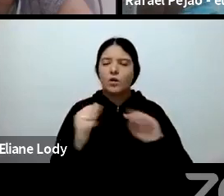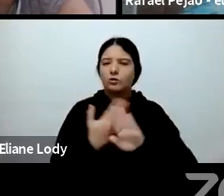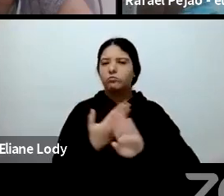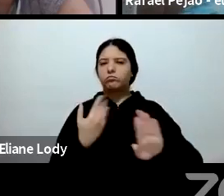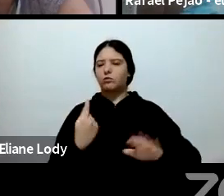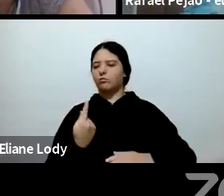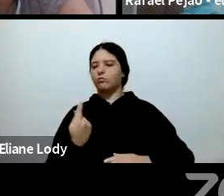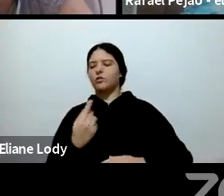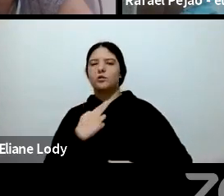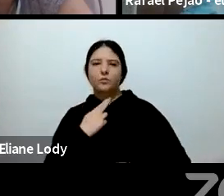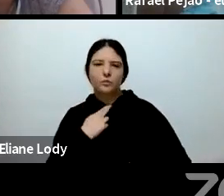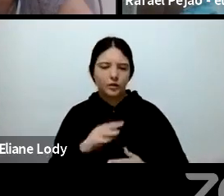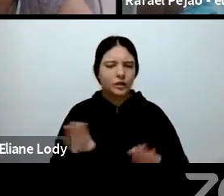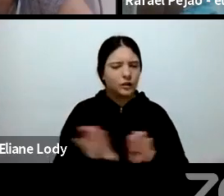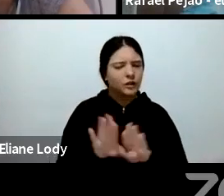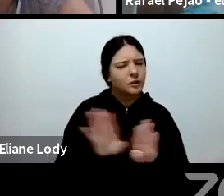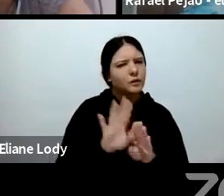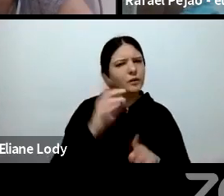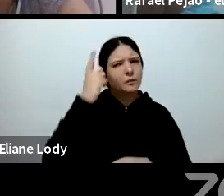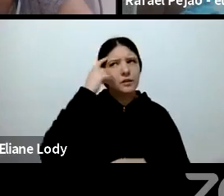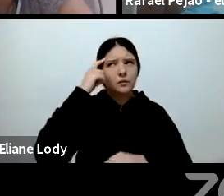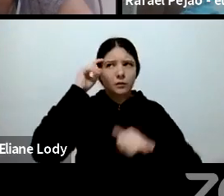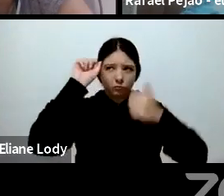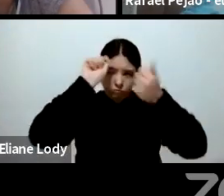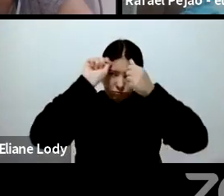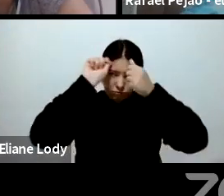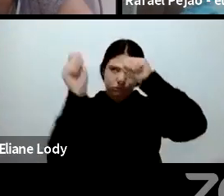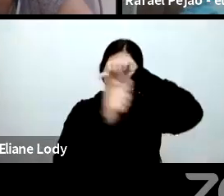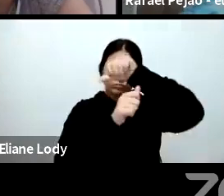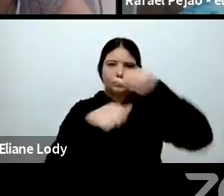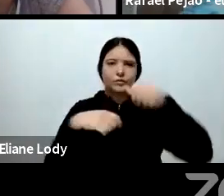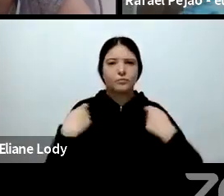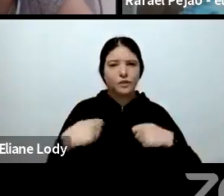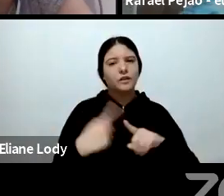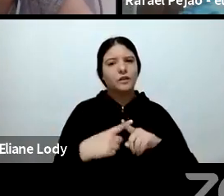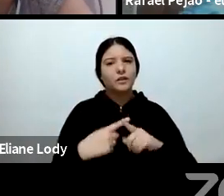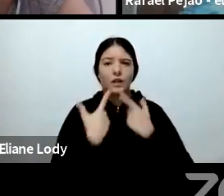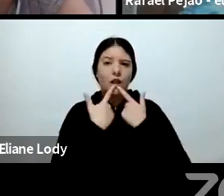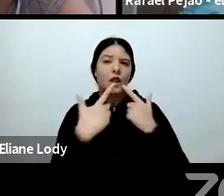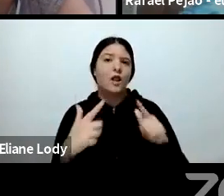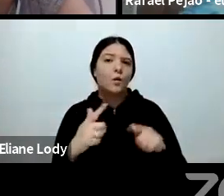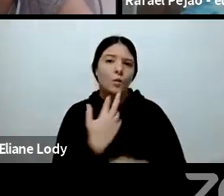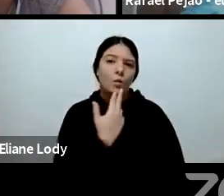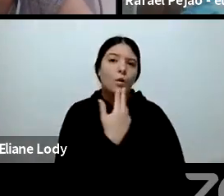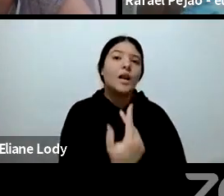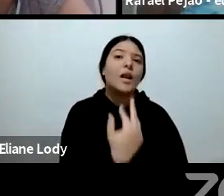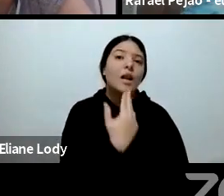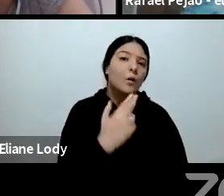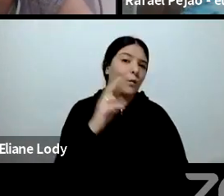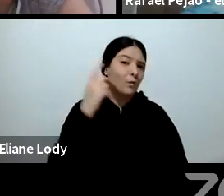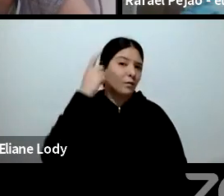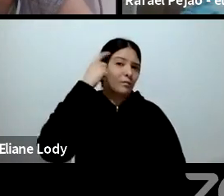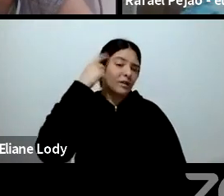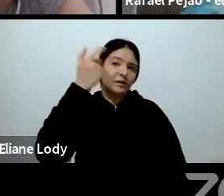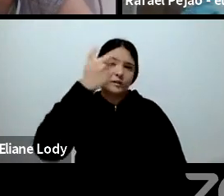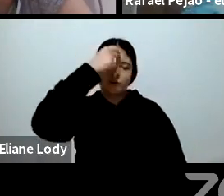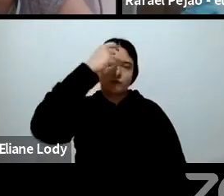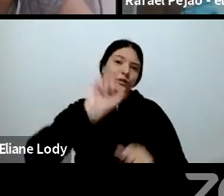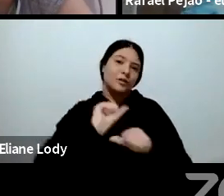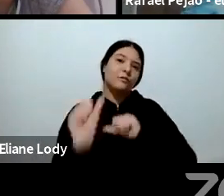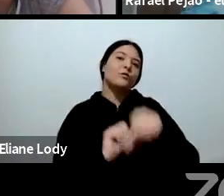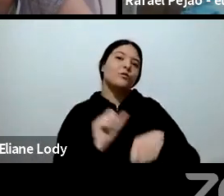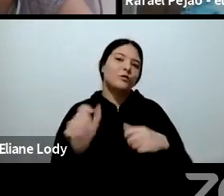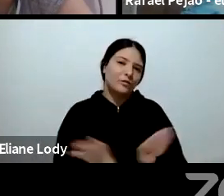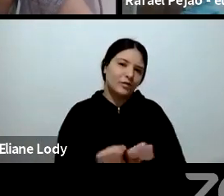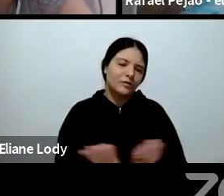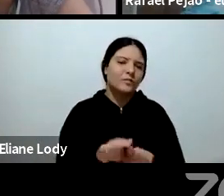de desconstrução, né, da própria noção de língua, né, que também já era uma questão que estava presente, né, nos estudos